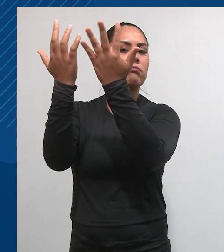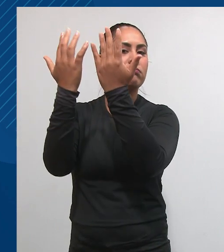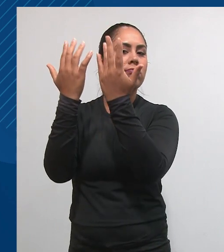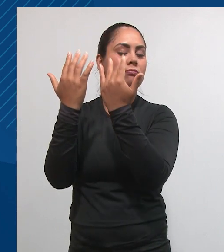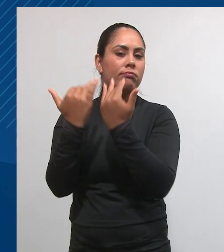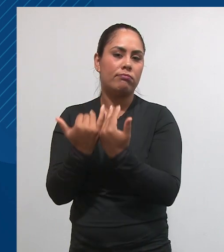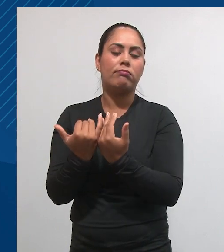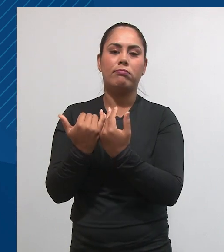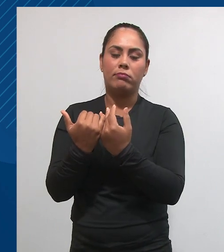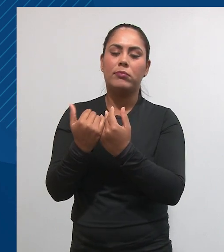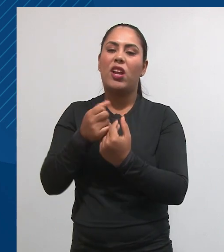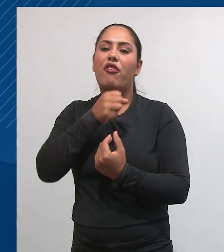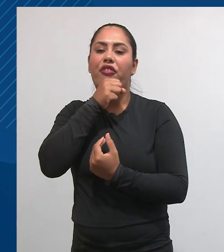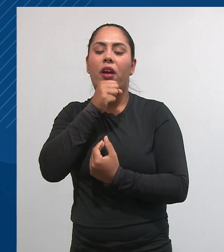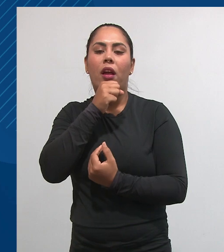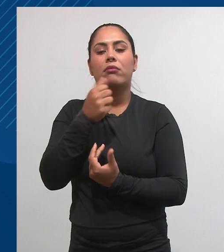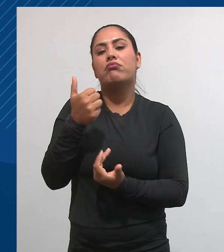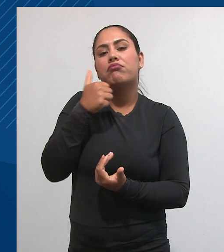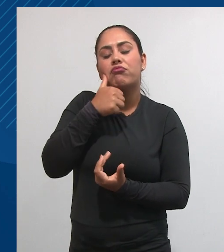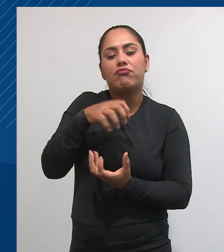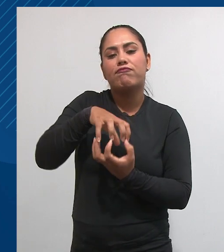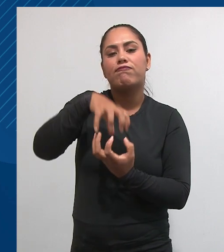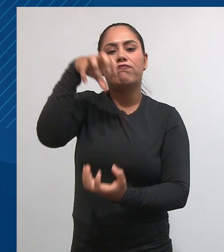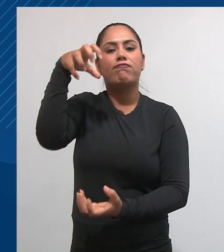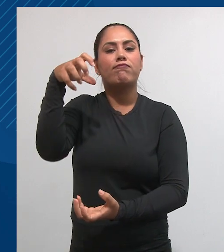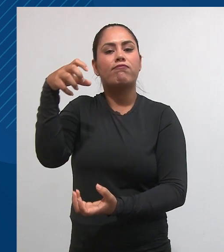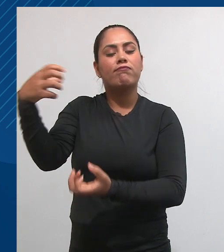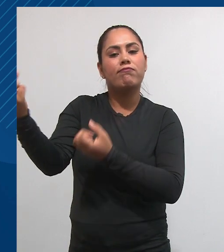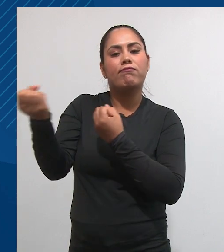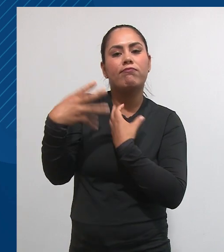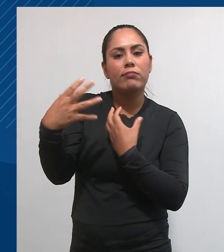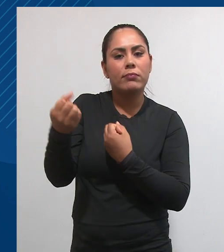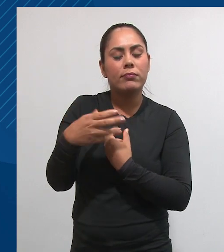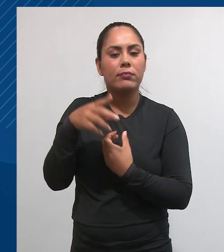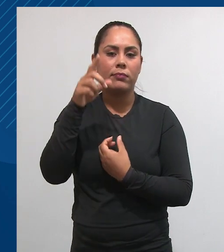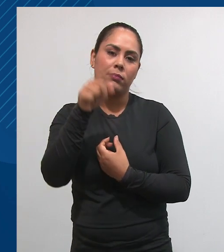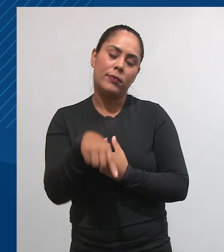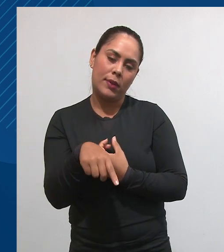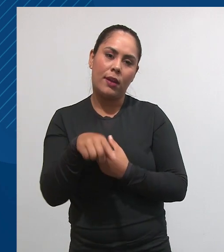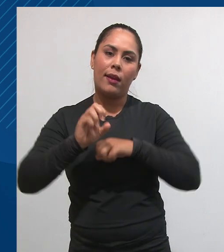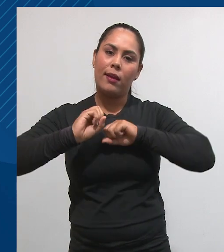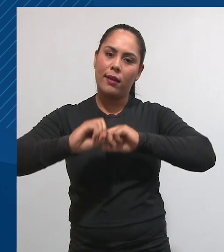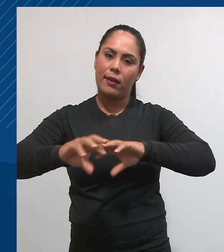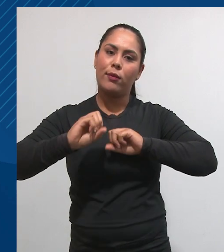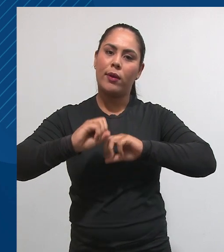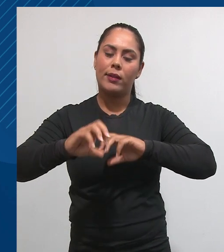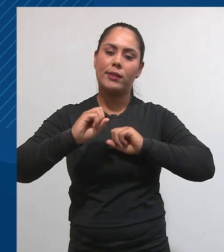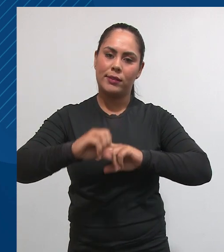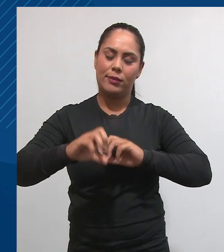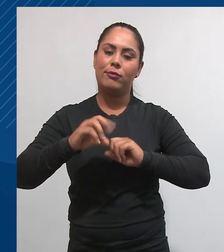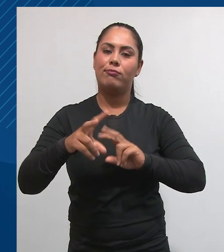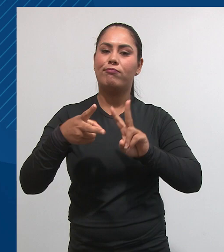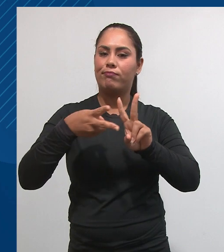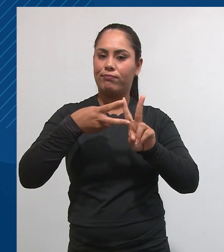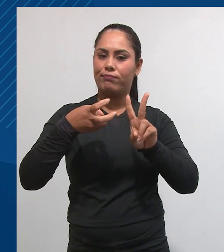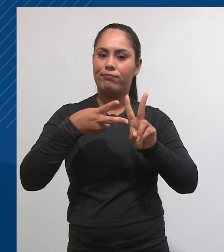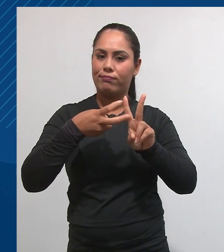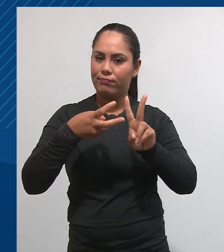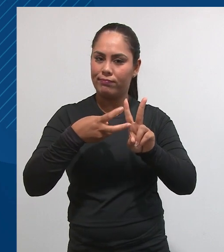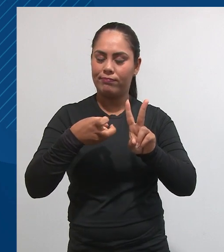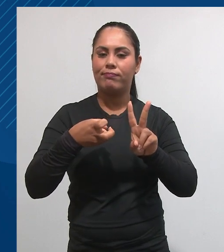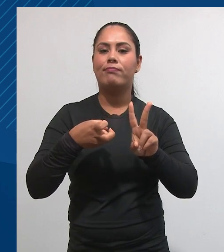de nossos mais velhos. Isso é educação indígena.